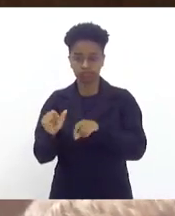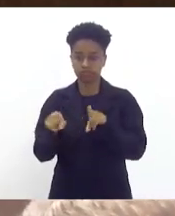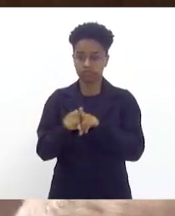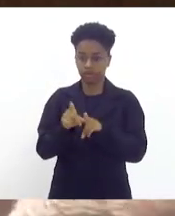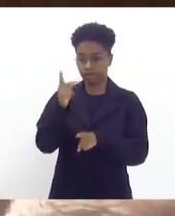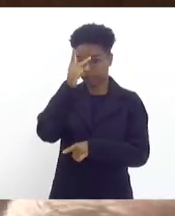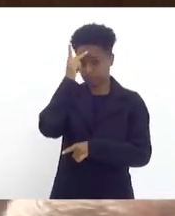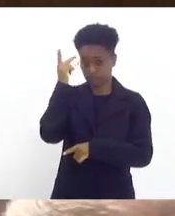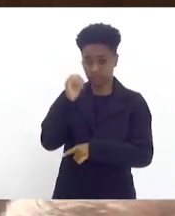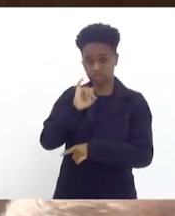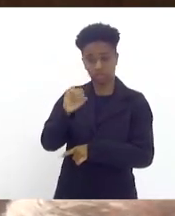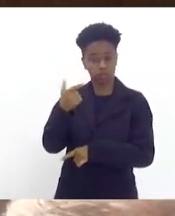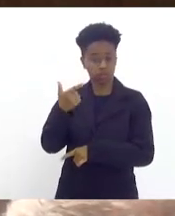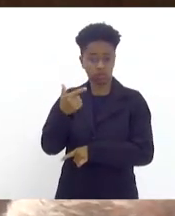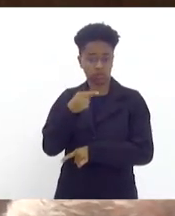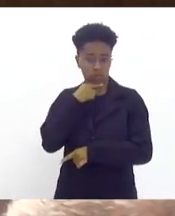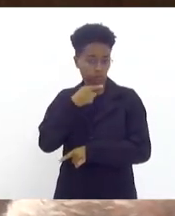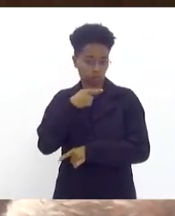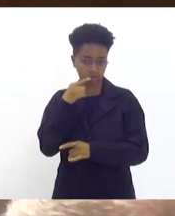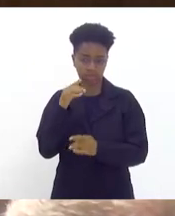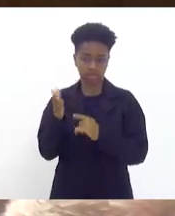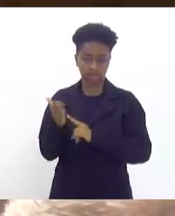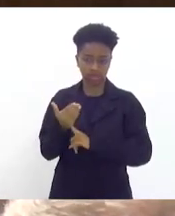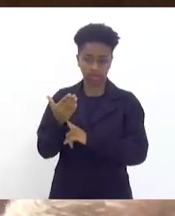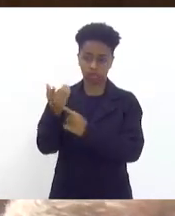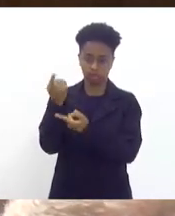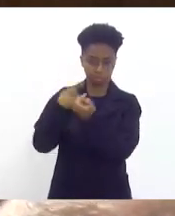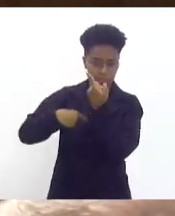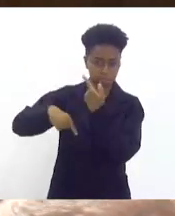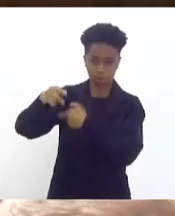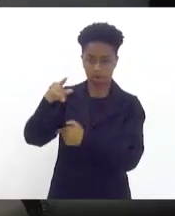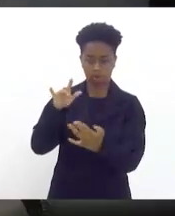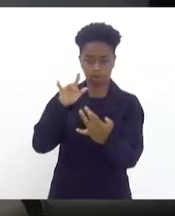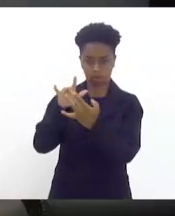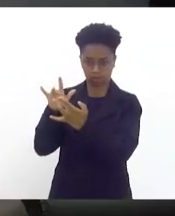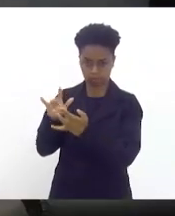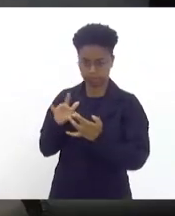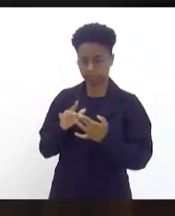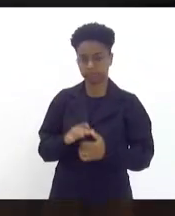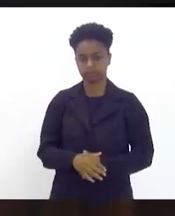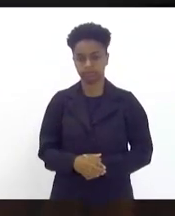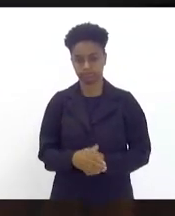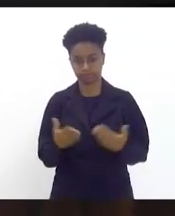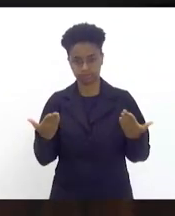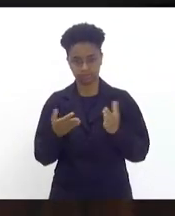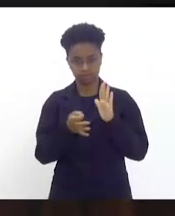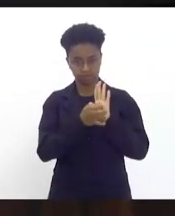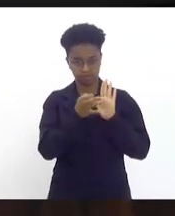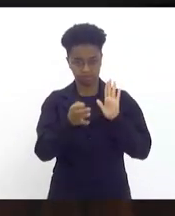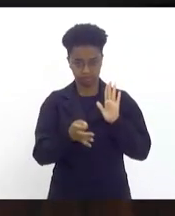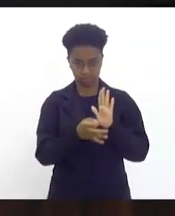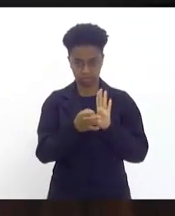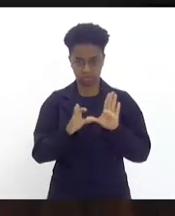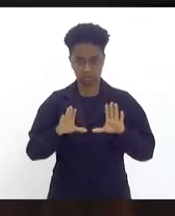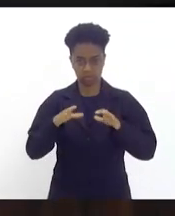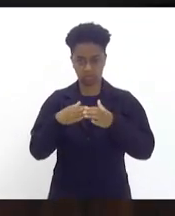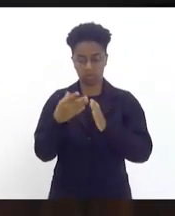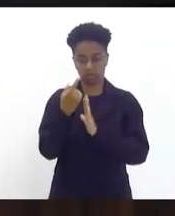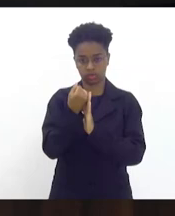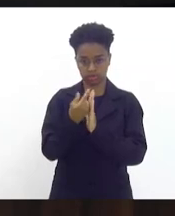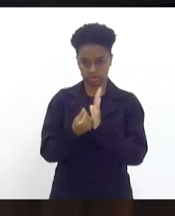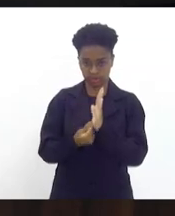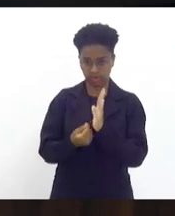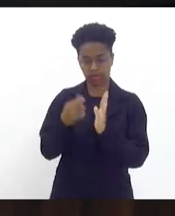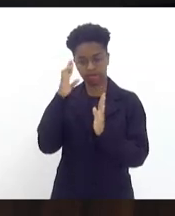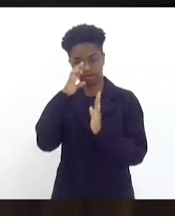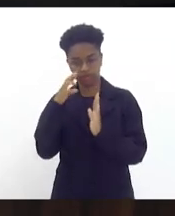tem acesso a tecnologia mais avançada para parecer sobre para parecer pela comissão de orçamento Finanças